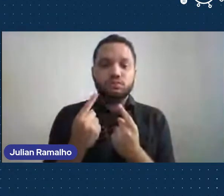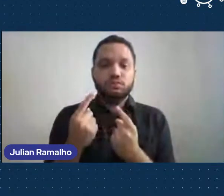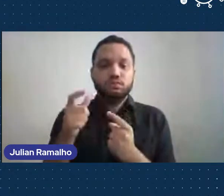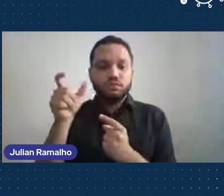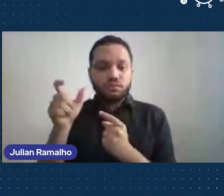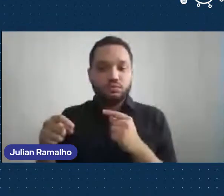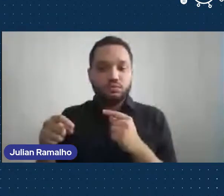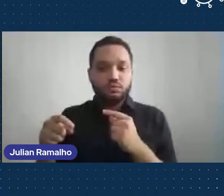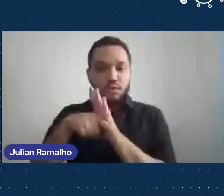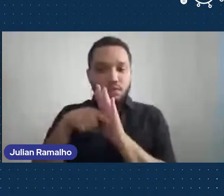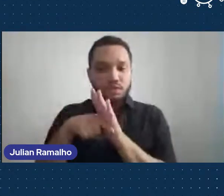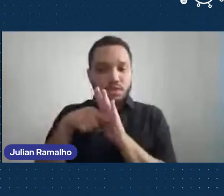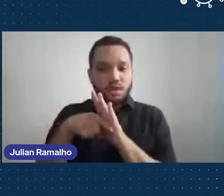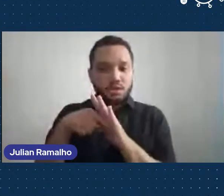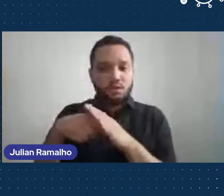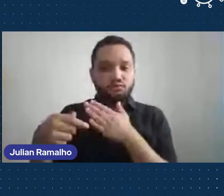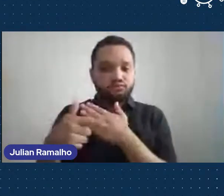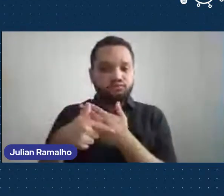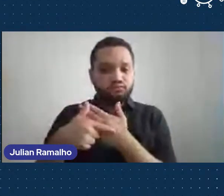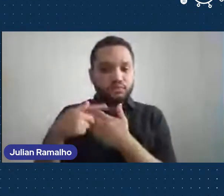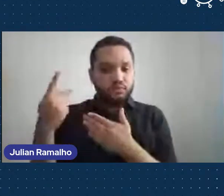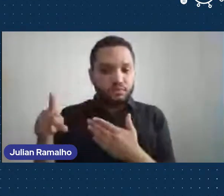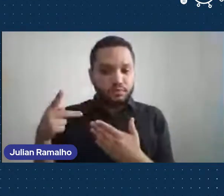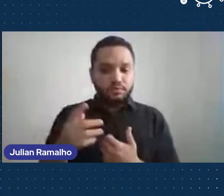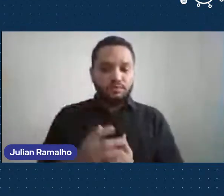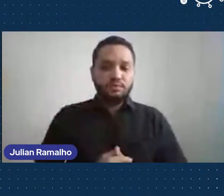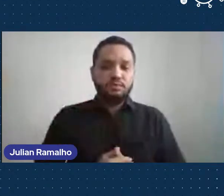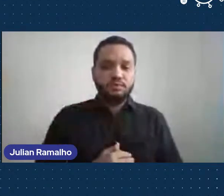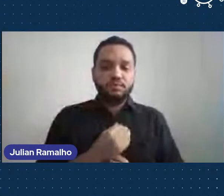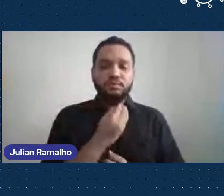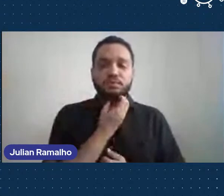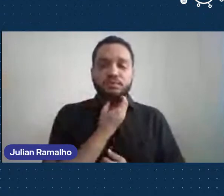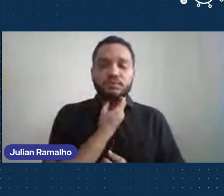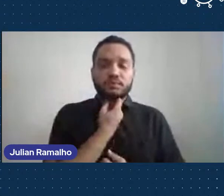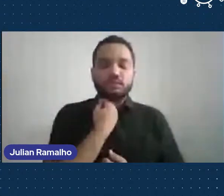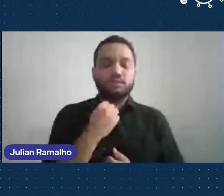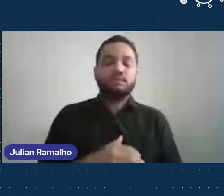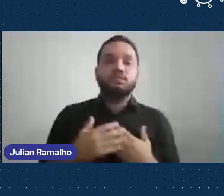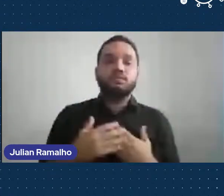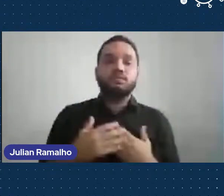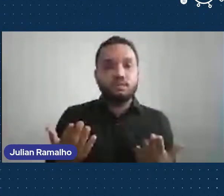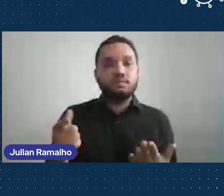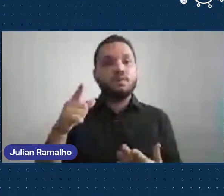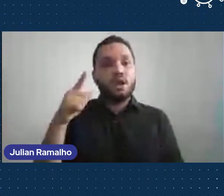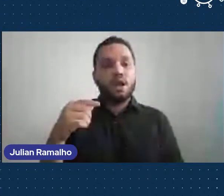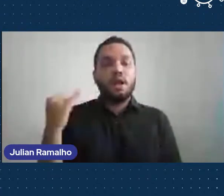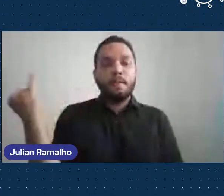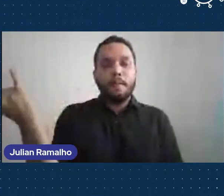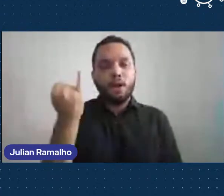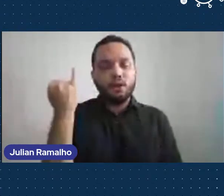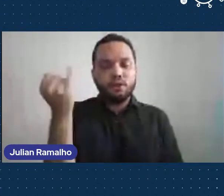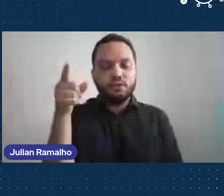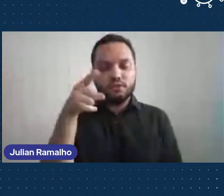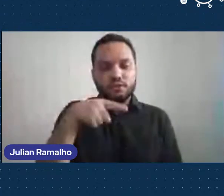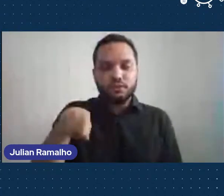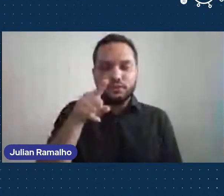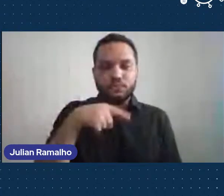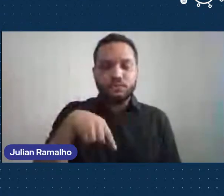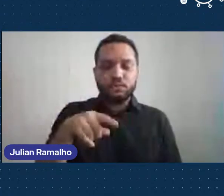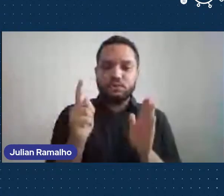pesquisador. Então, para começar, é importante a gente lembrar que, como todo